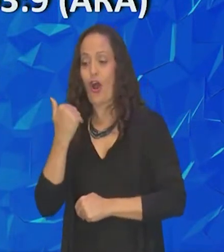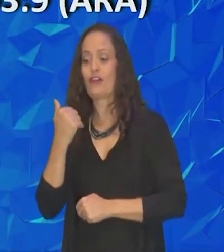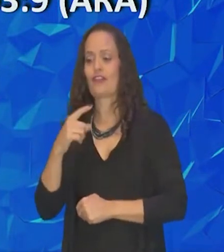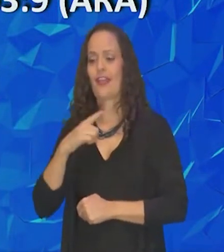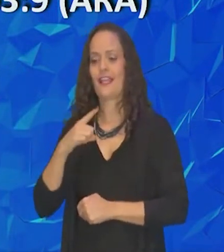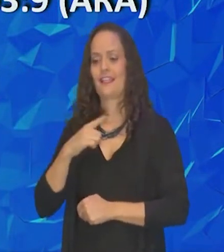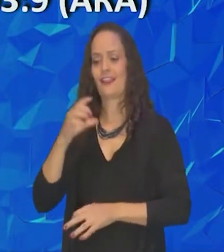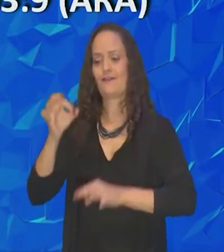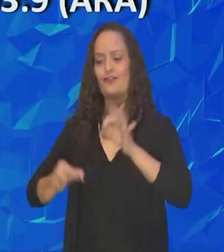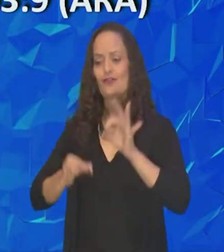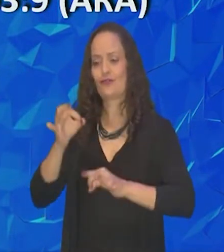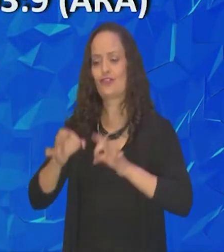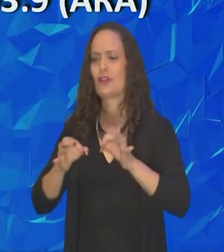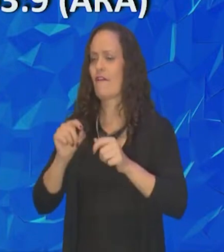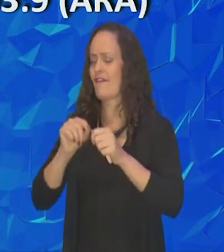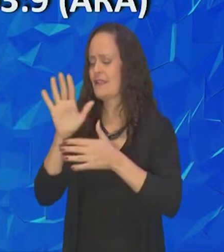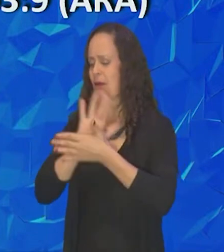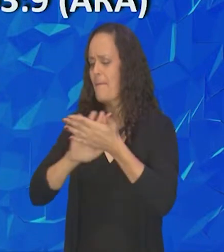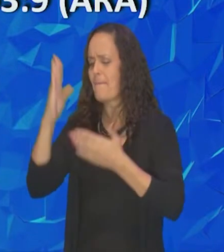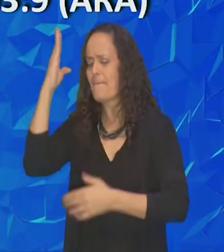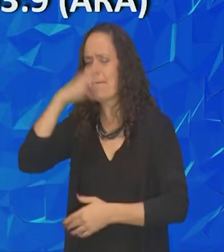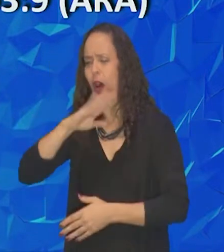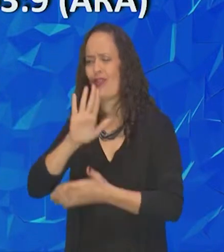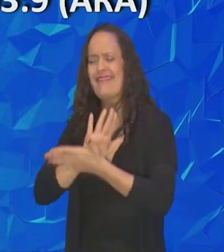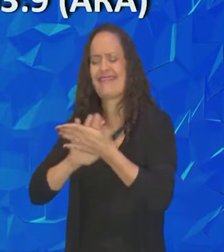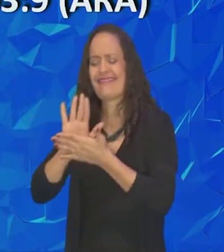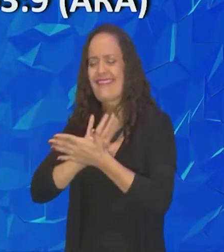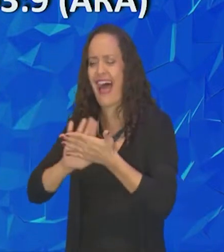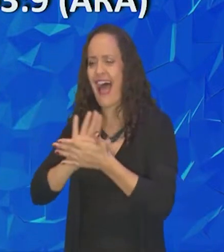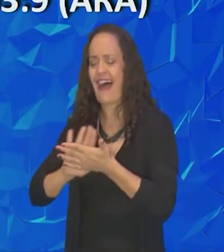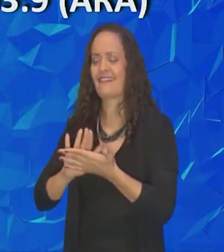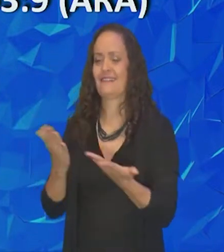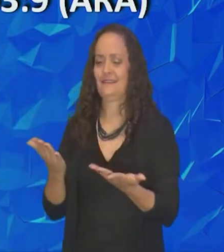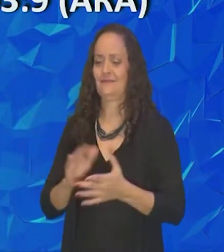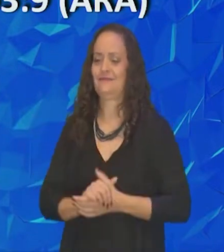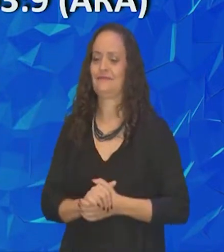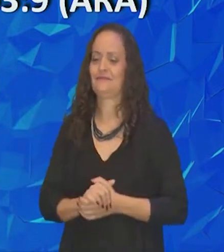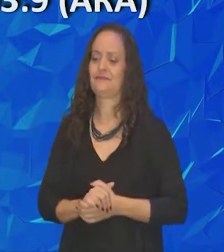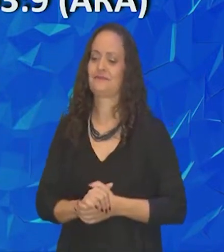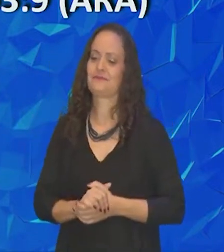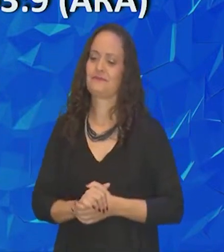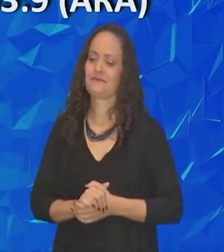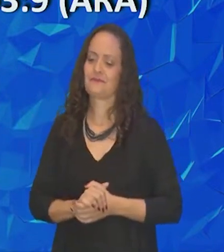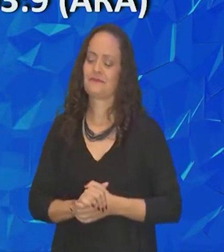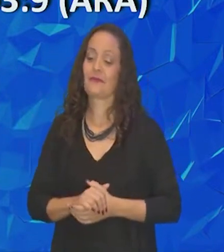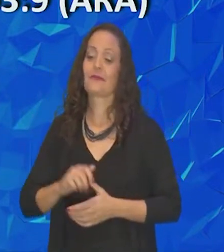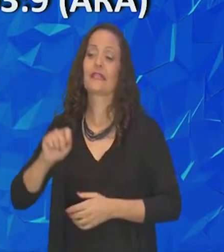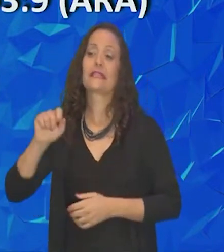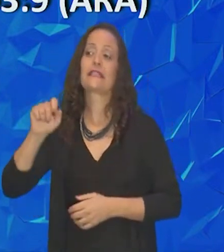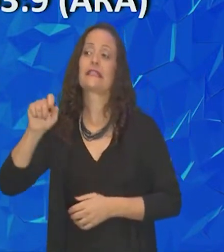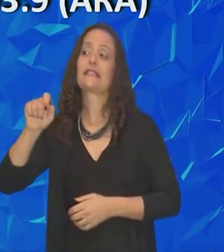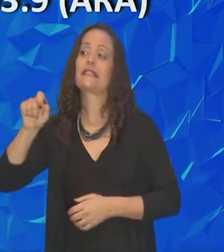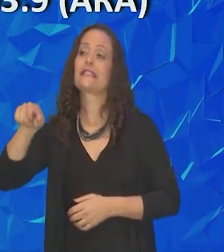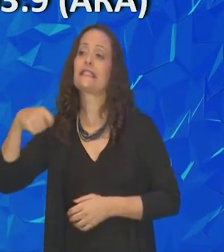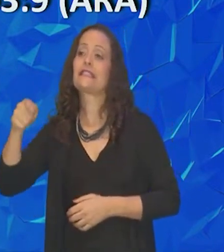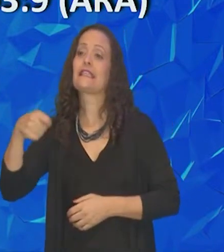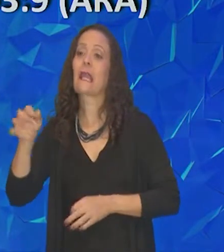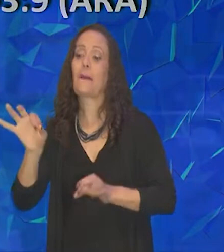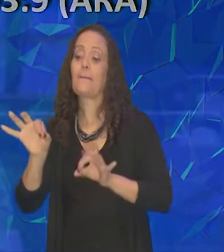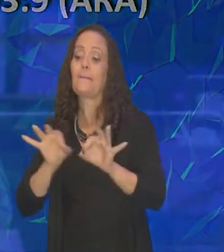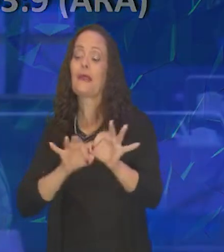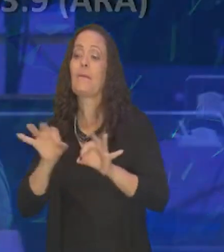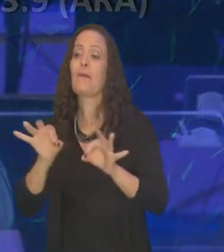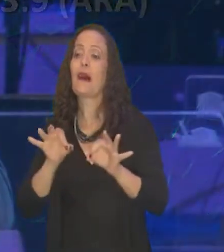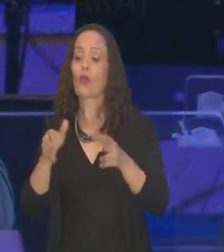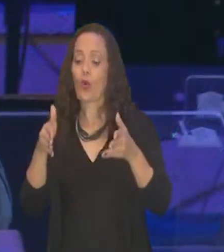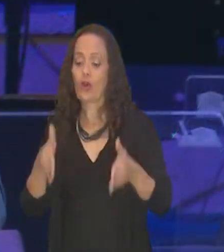injustiça, nem dolo algum se achou da sua boca. Destaque para o verso 9. Quem foi que preparou a